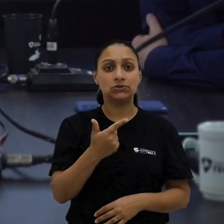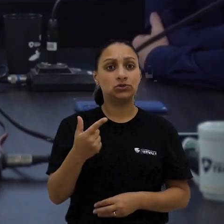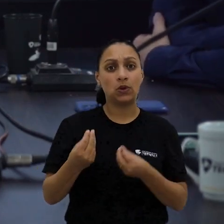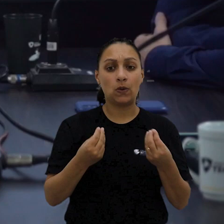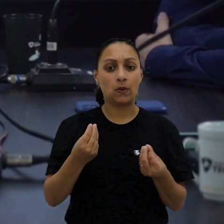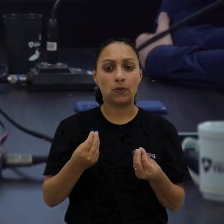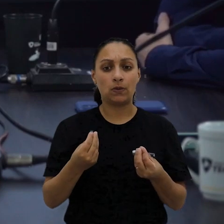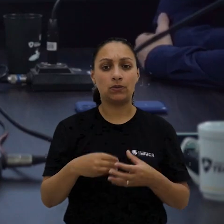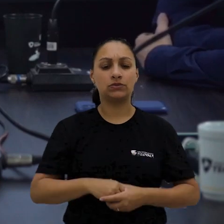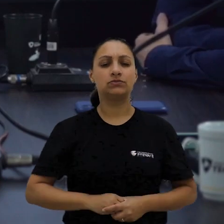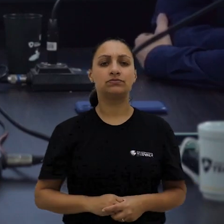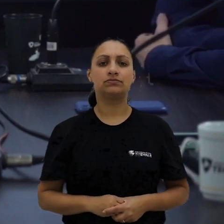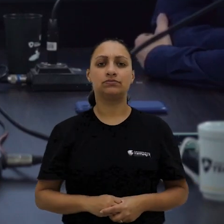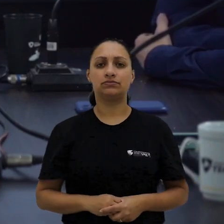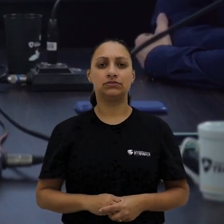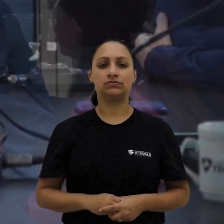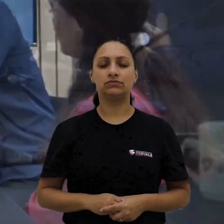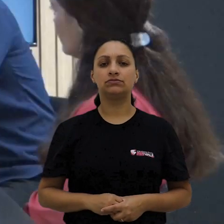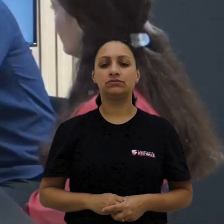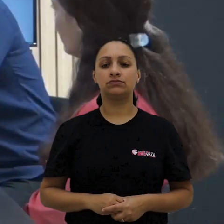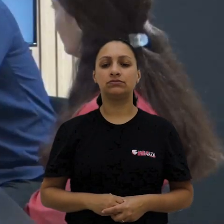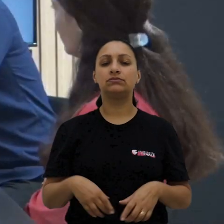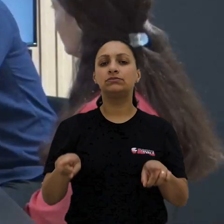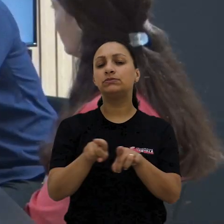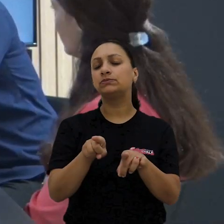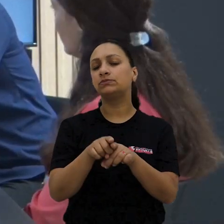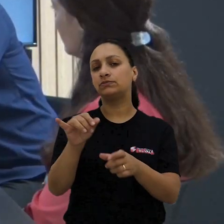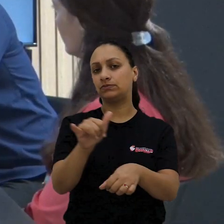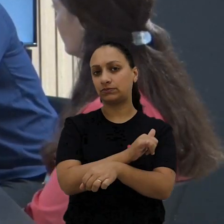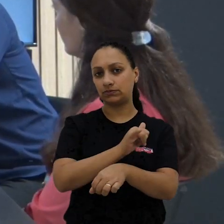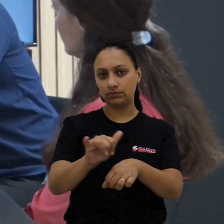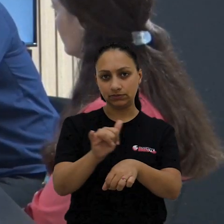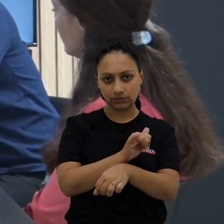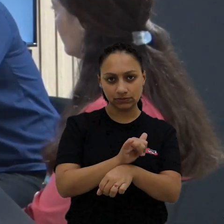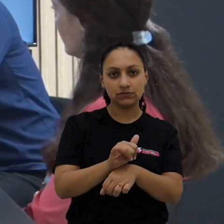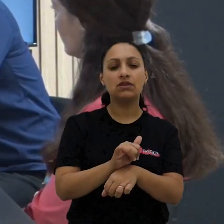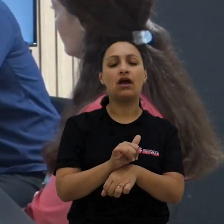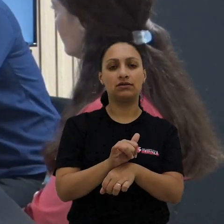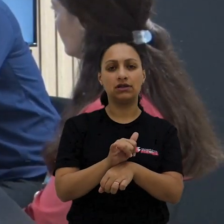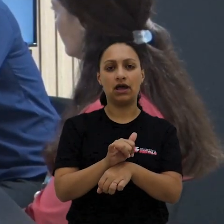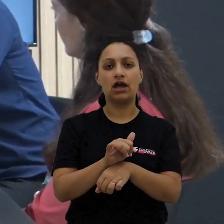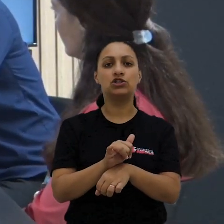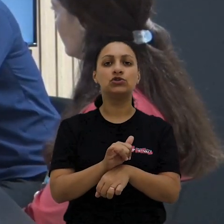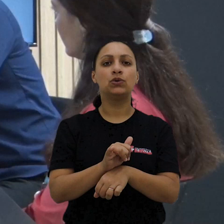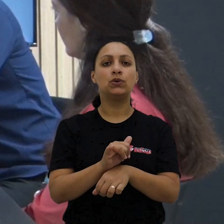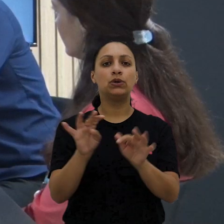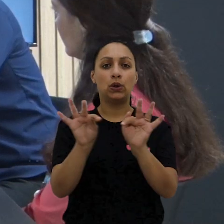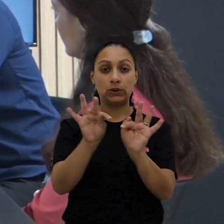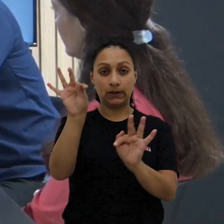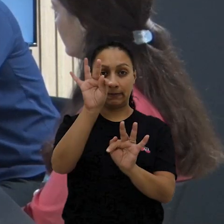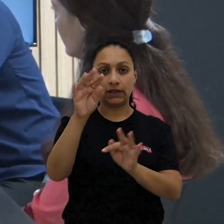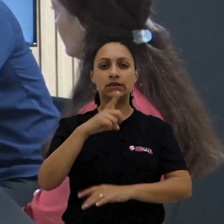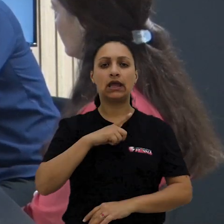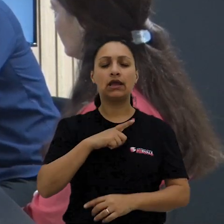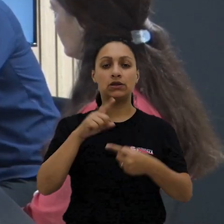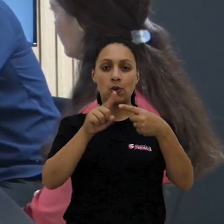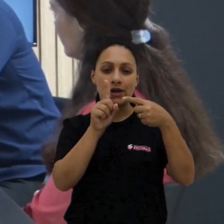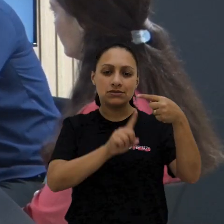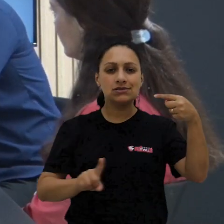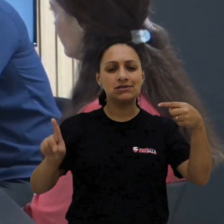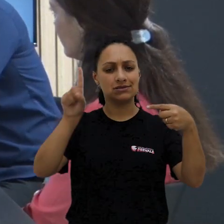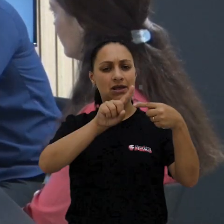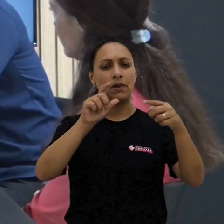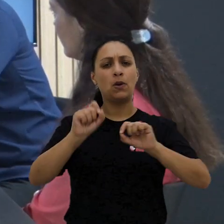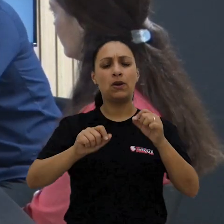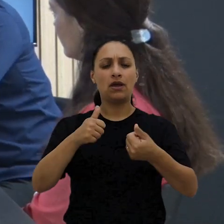fôssemos ali, fácil, não chegaria fácil. E acredito que um ponto bem estratégico, assim, de todo o Tech Park, todo o ecossistema,